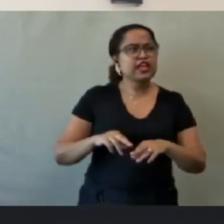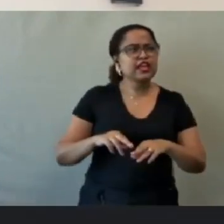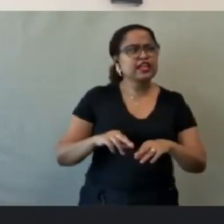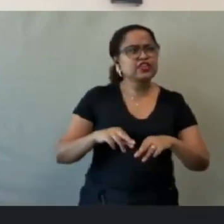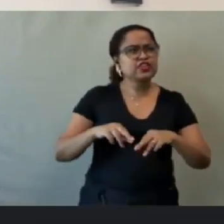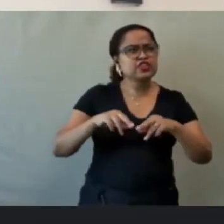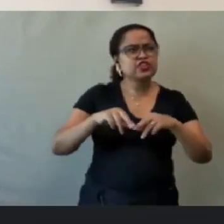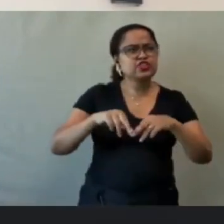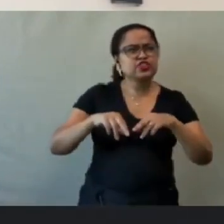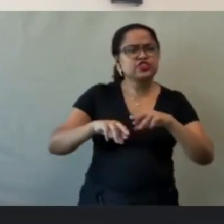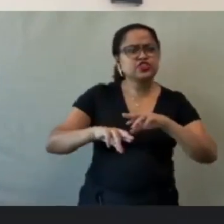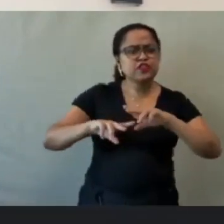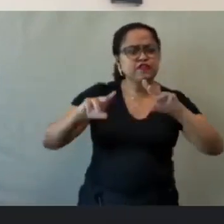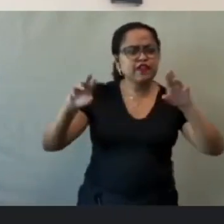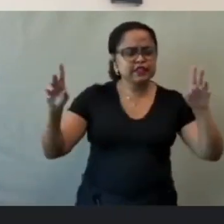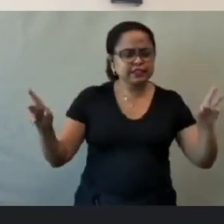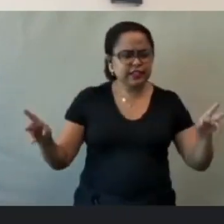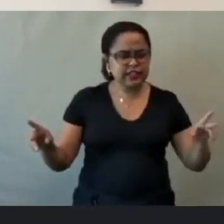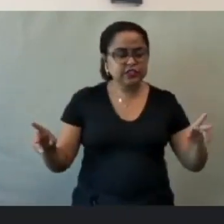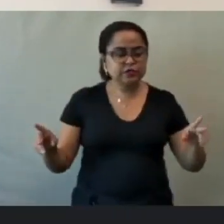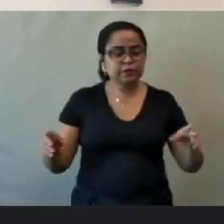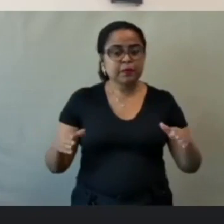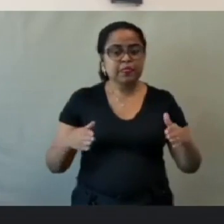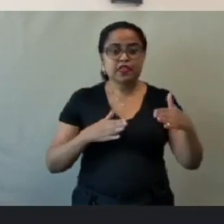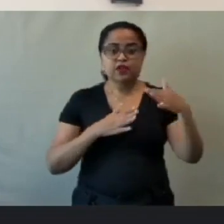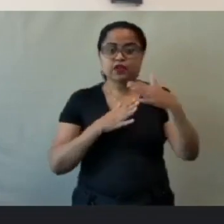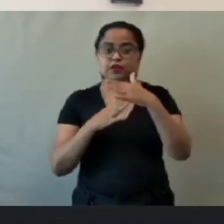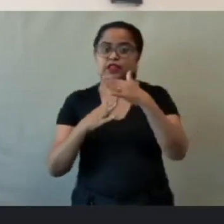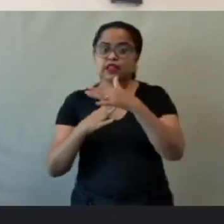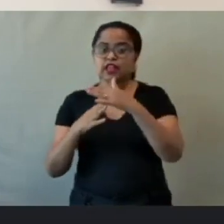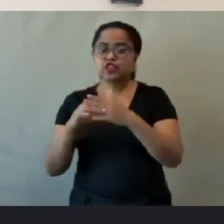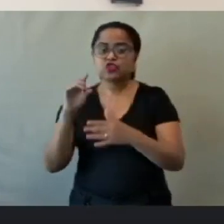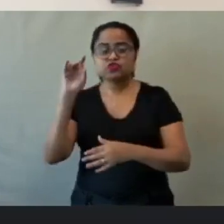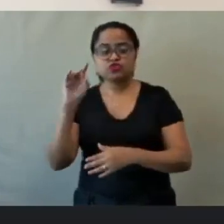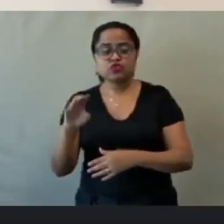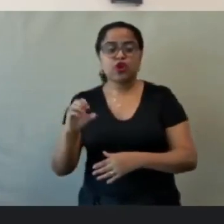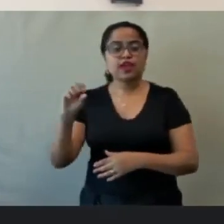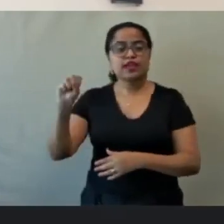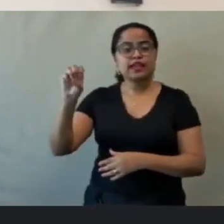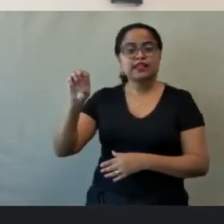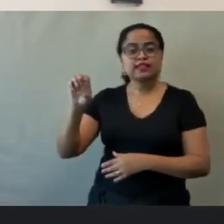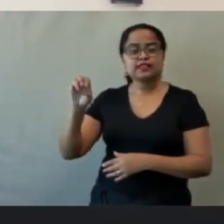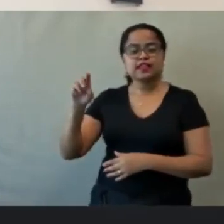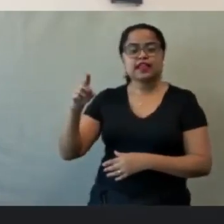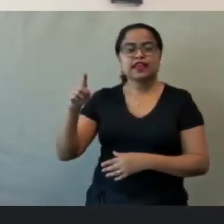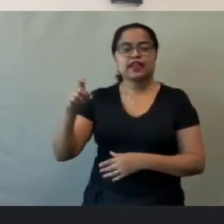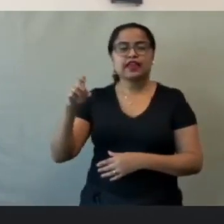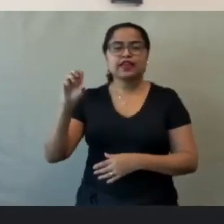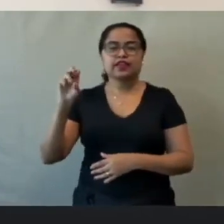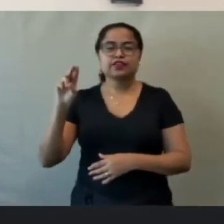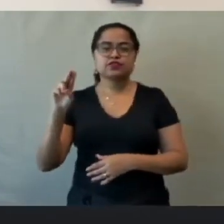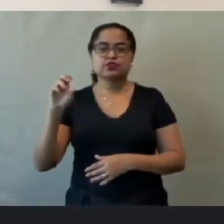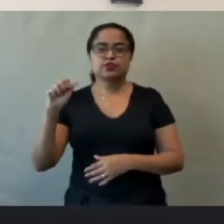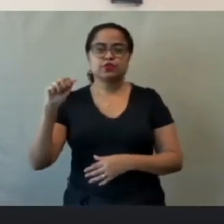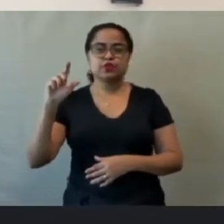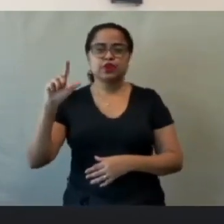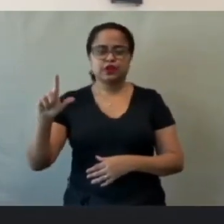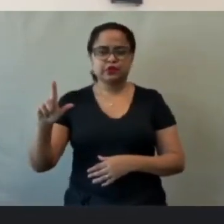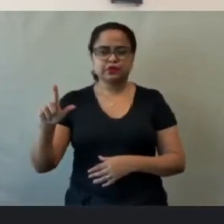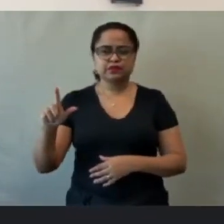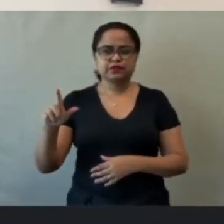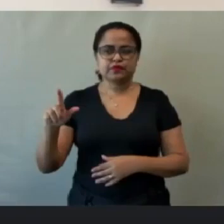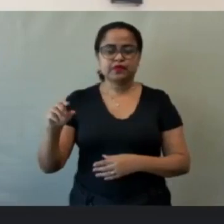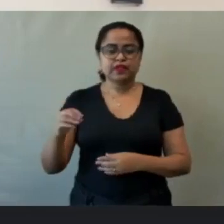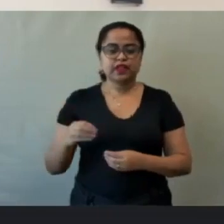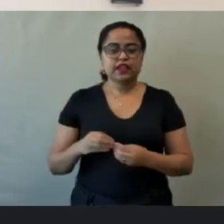está limitado à diversidade sexual. As pessoas precisam compreender isso, porque, às vezes, a extrema-direita toma